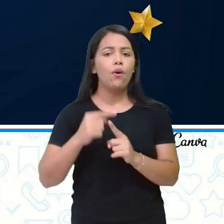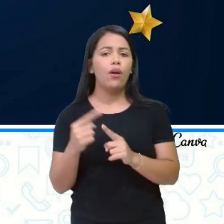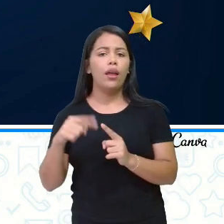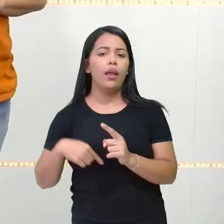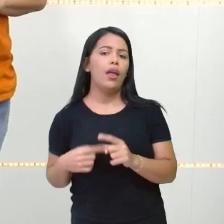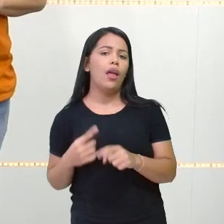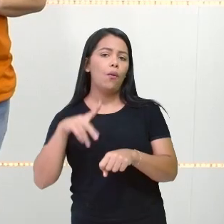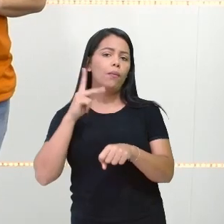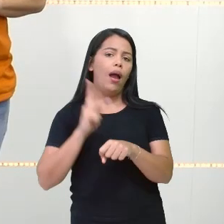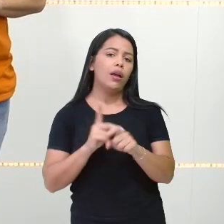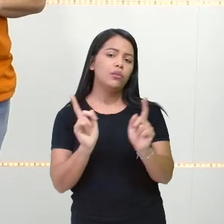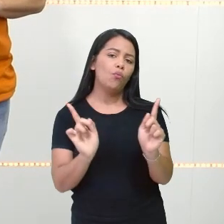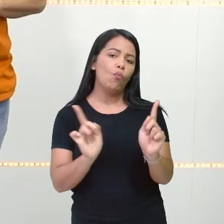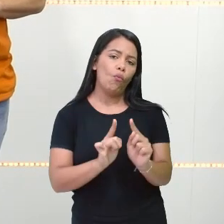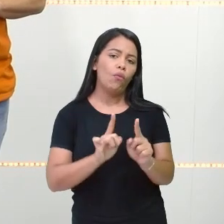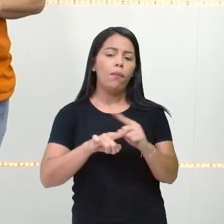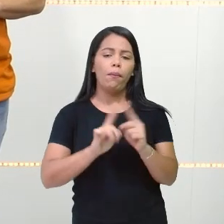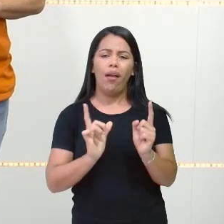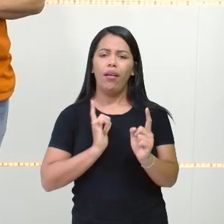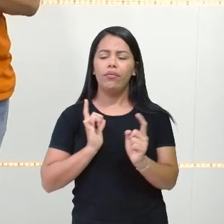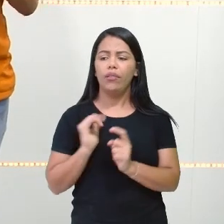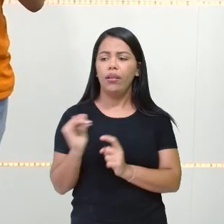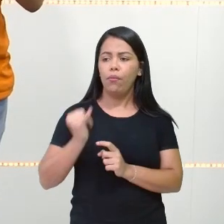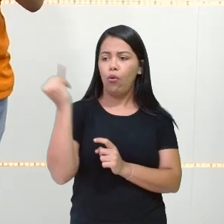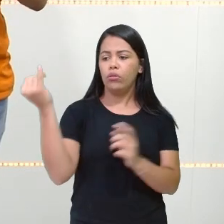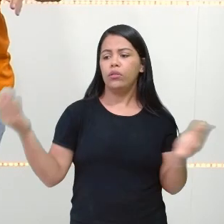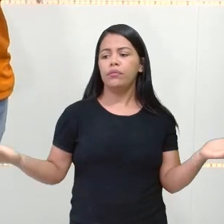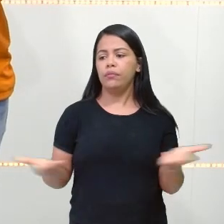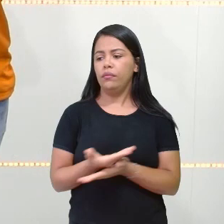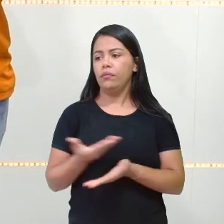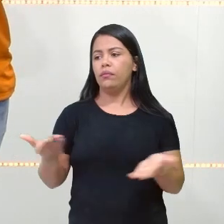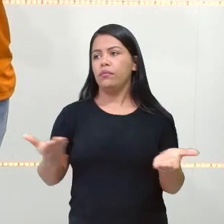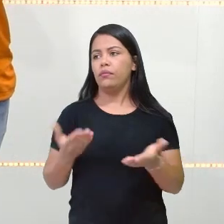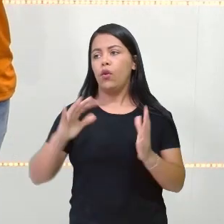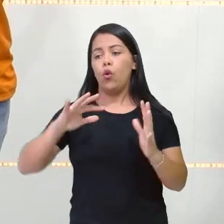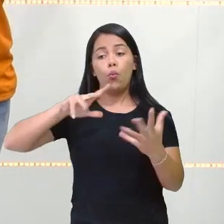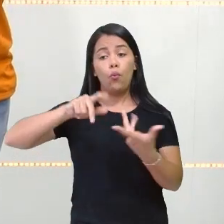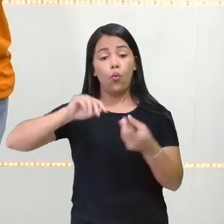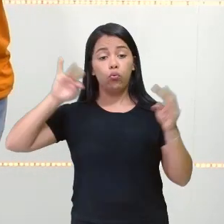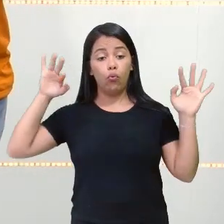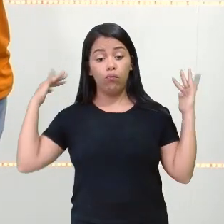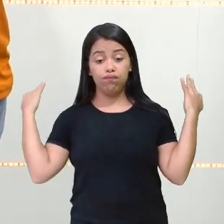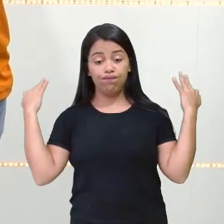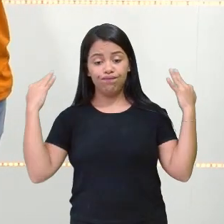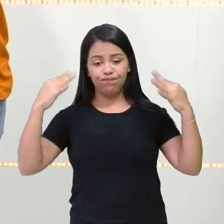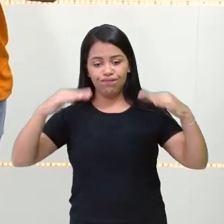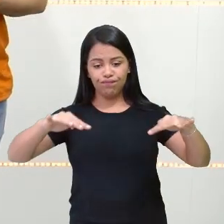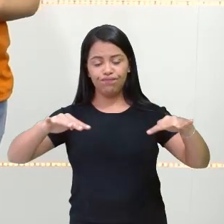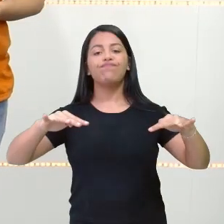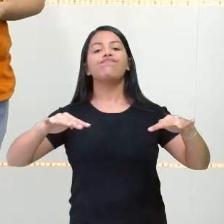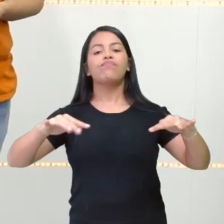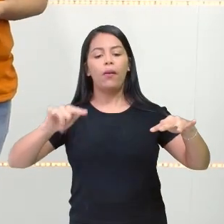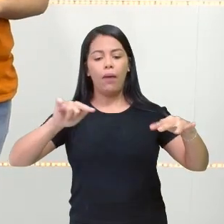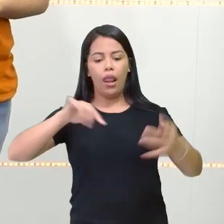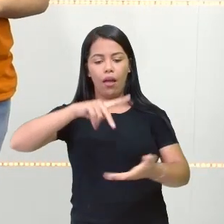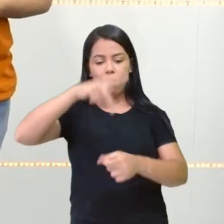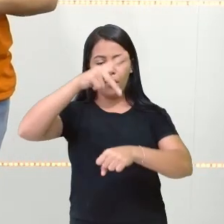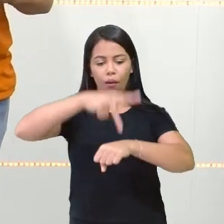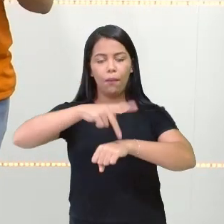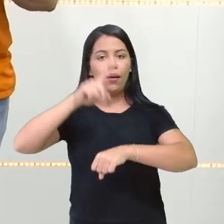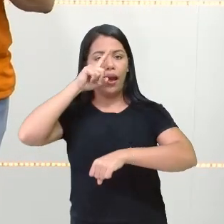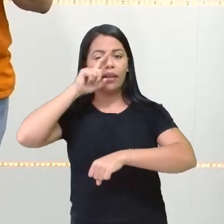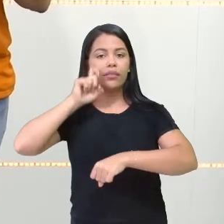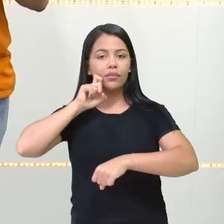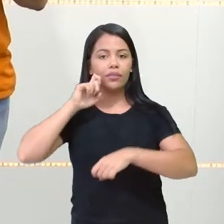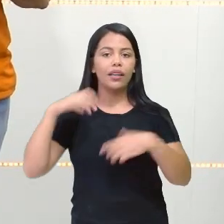né, mas que tem essa importância. Hoje, né, o mundo está com os olhos virados para o Catar, né,